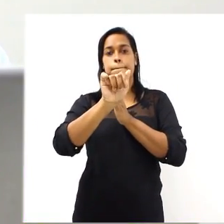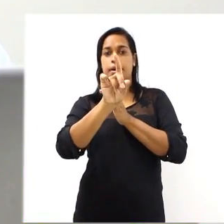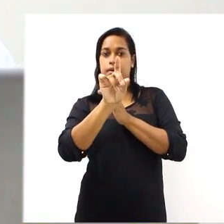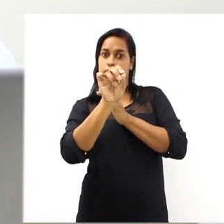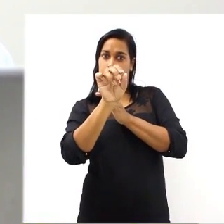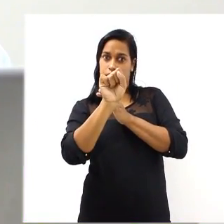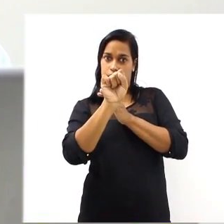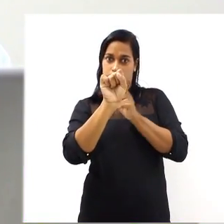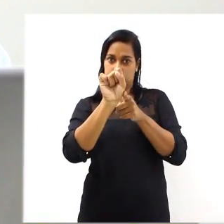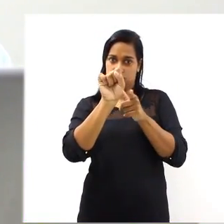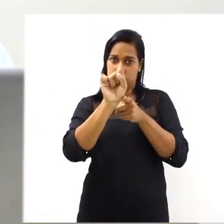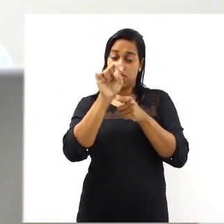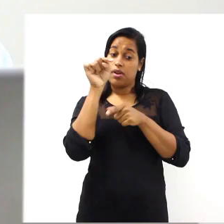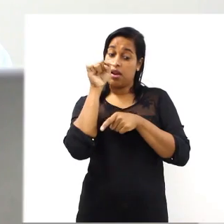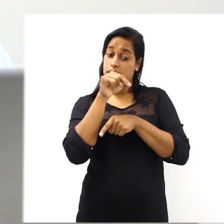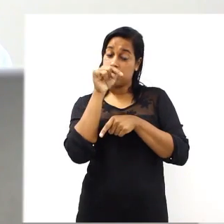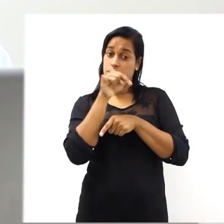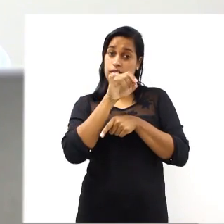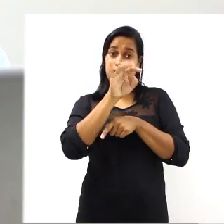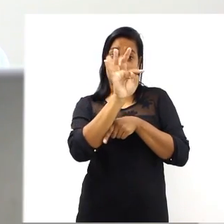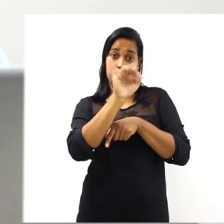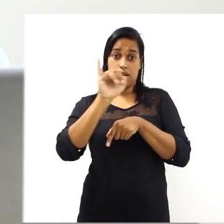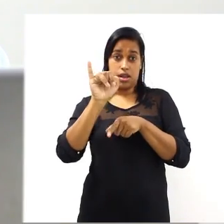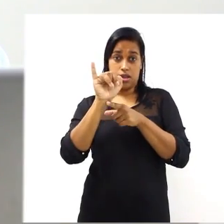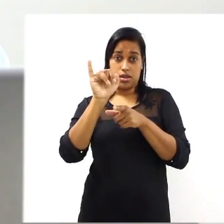API, no fim das contas,